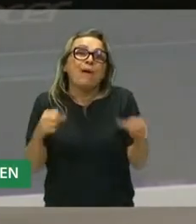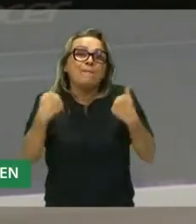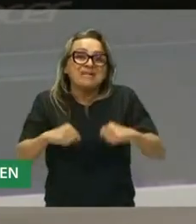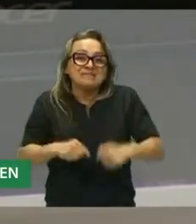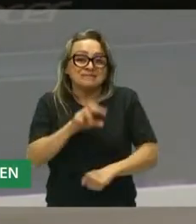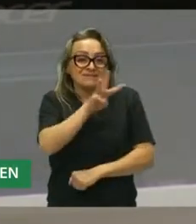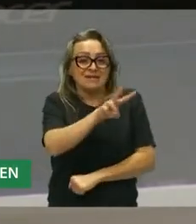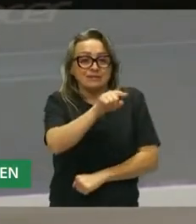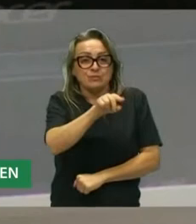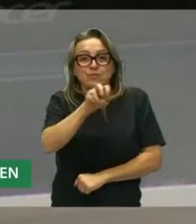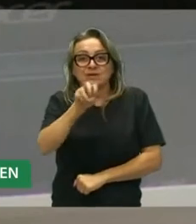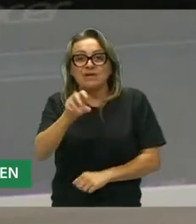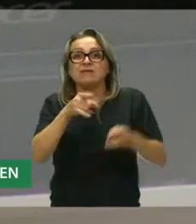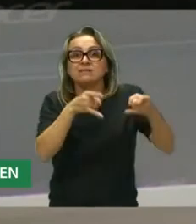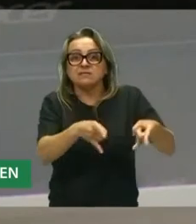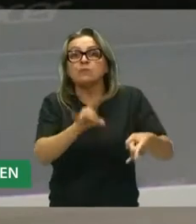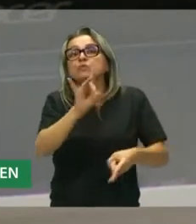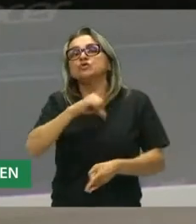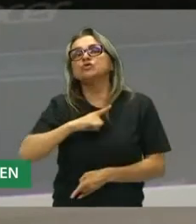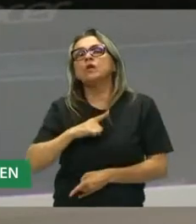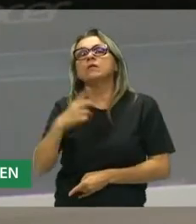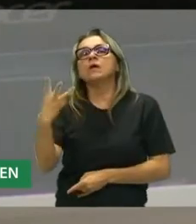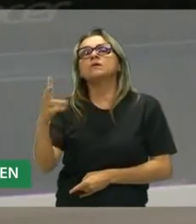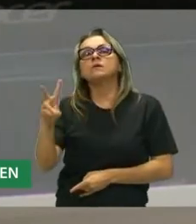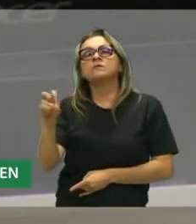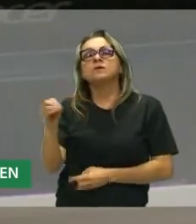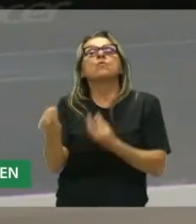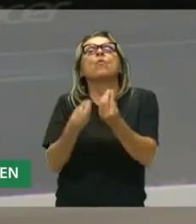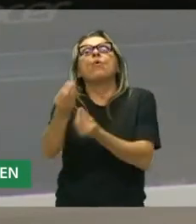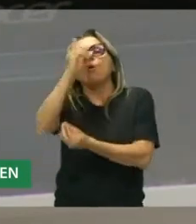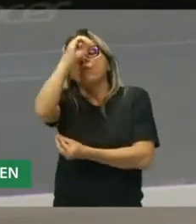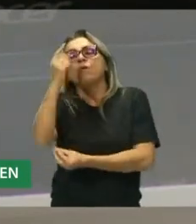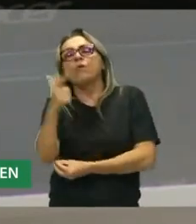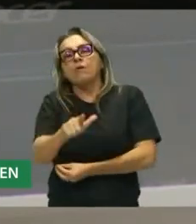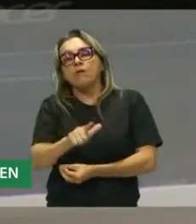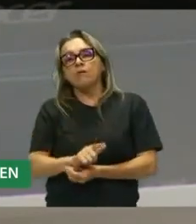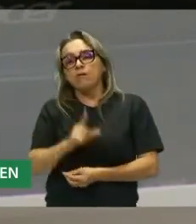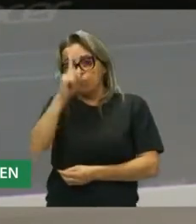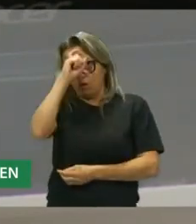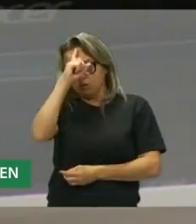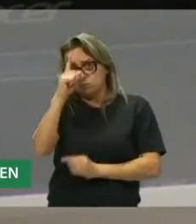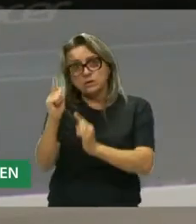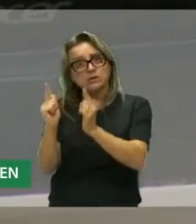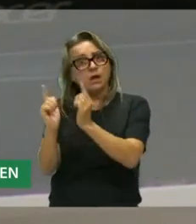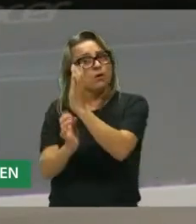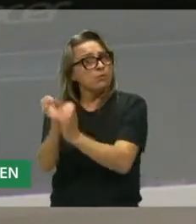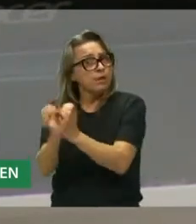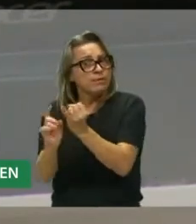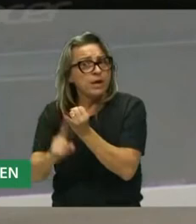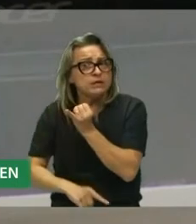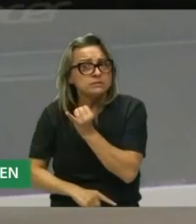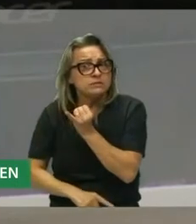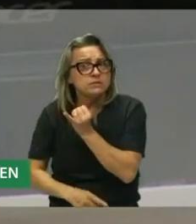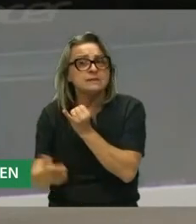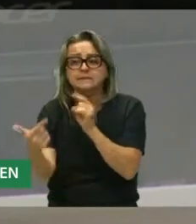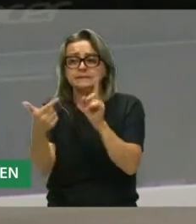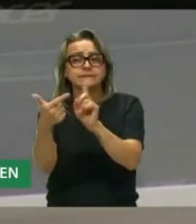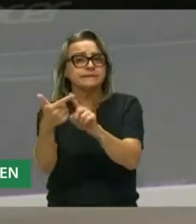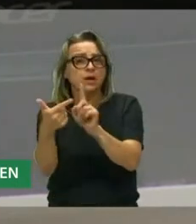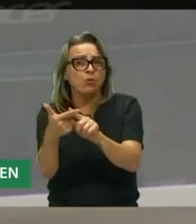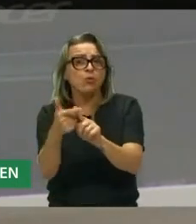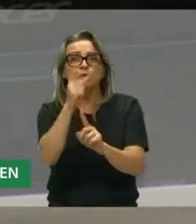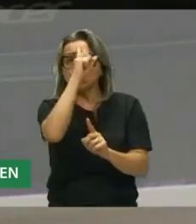entender. Primeiro, que o hospital é uma empresa. Segundo, que o principal cliente não reajusta a tabela há 20 anos. Terceiro,